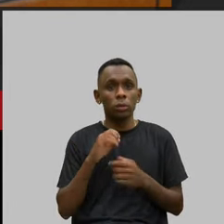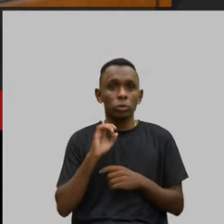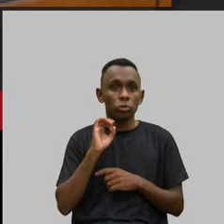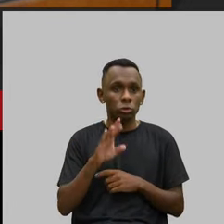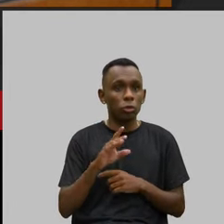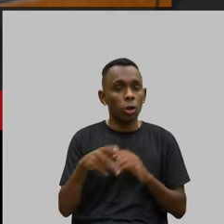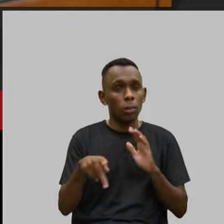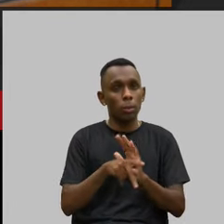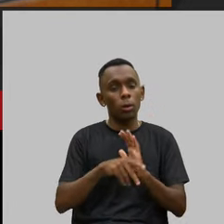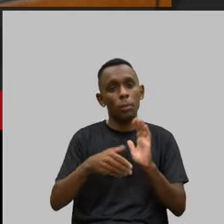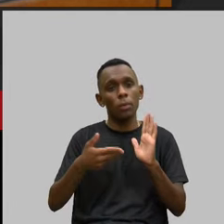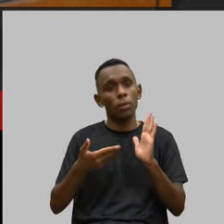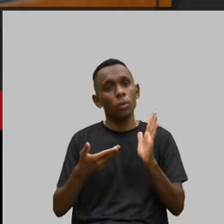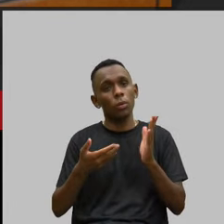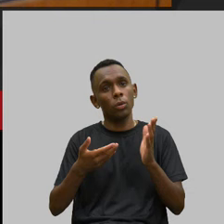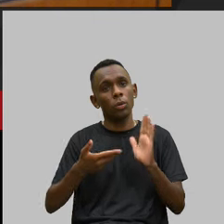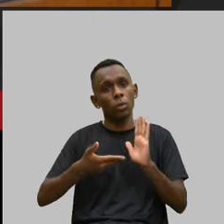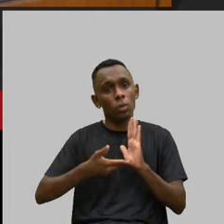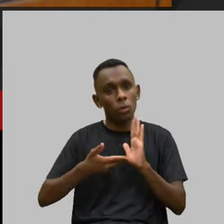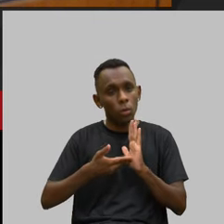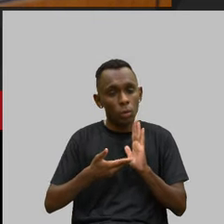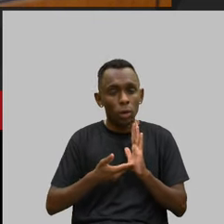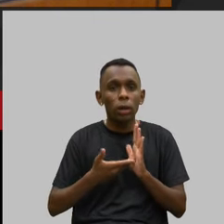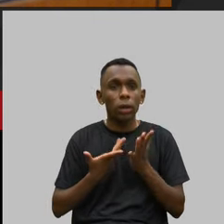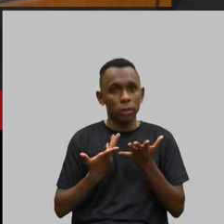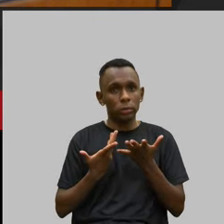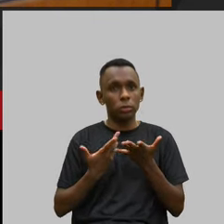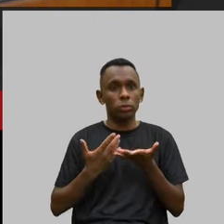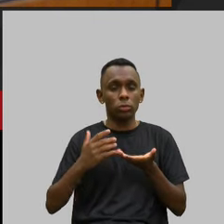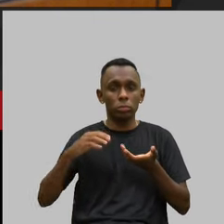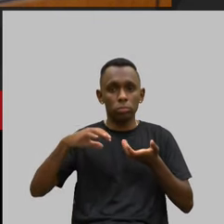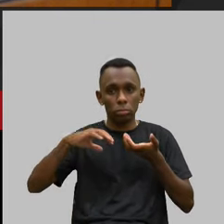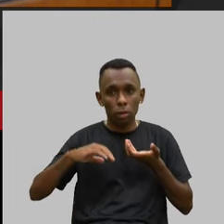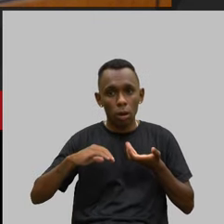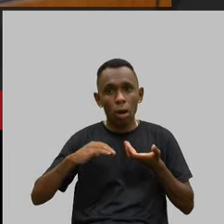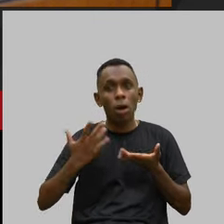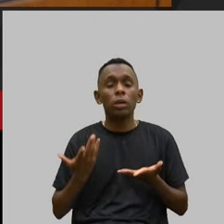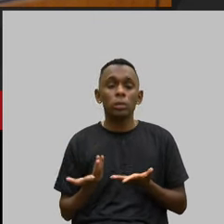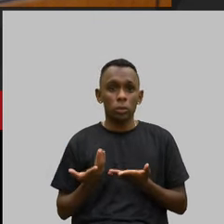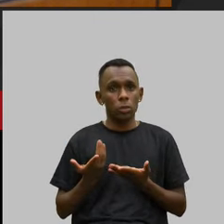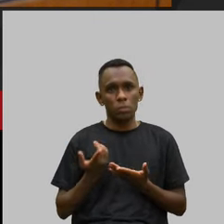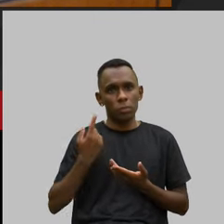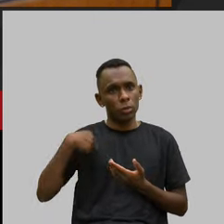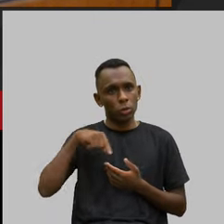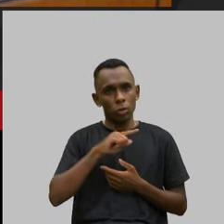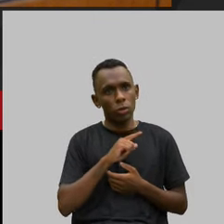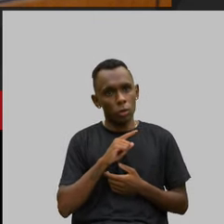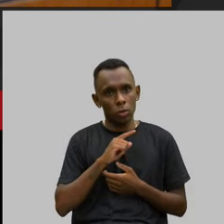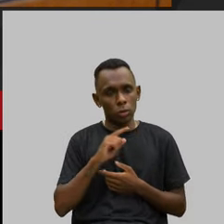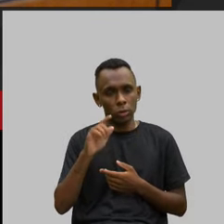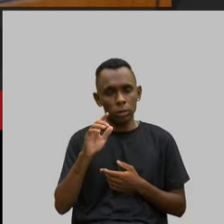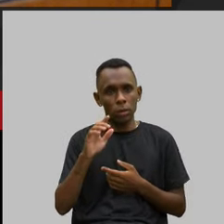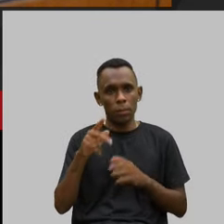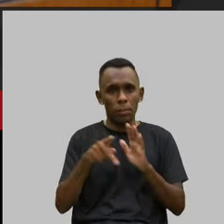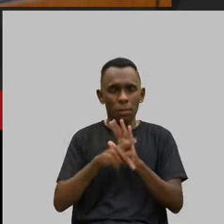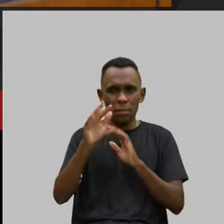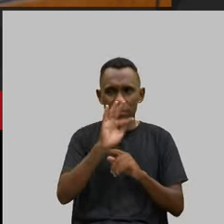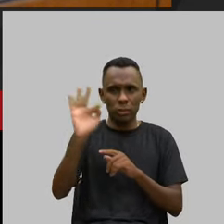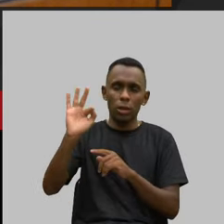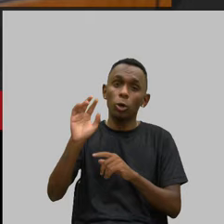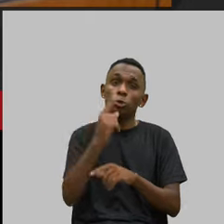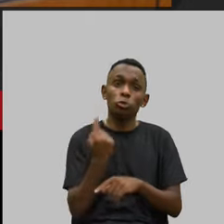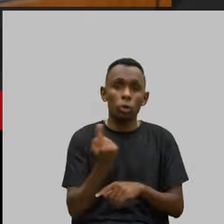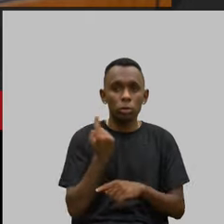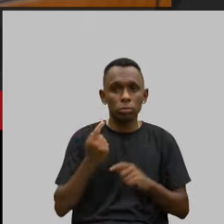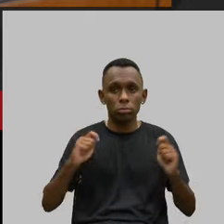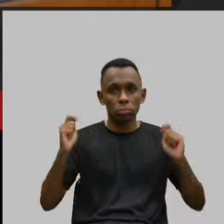Congresso Nacional as casas legislativas então a a união não tem capacidade isolada de perdoar dívida nenhuma